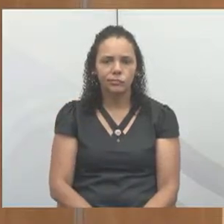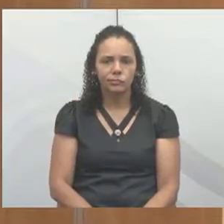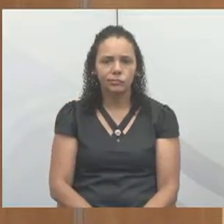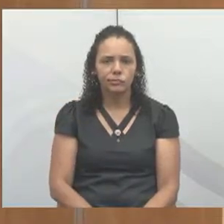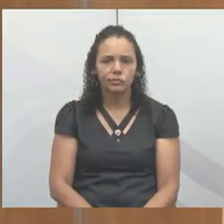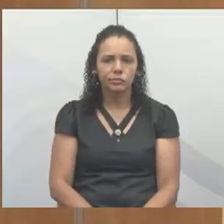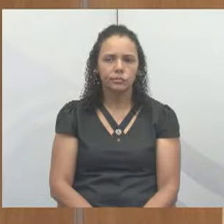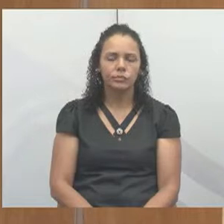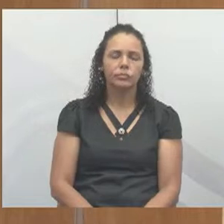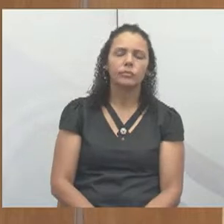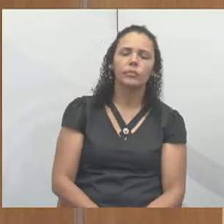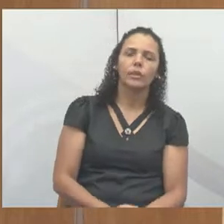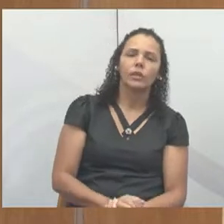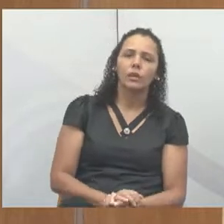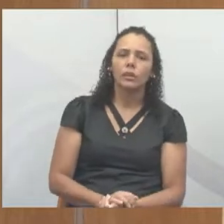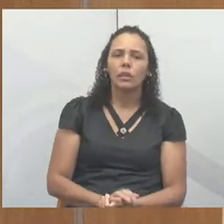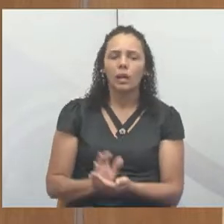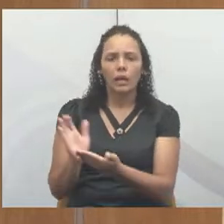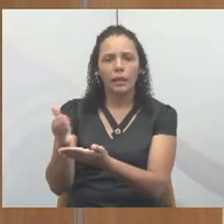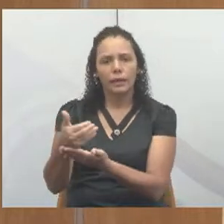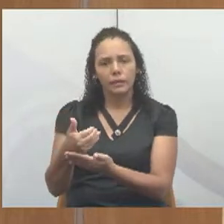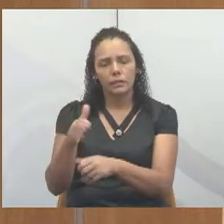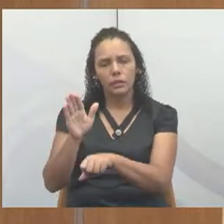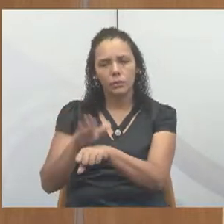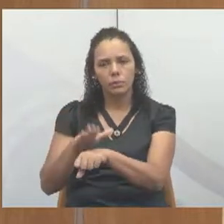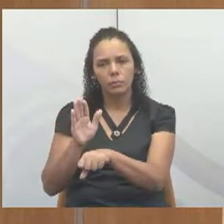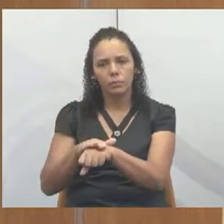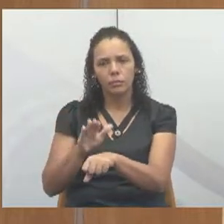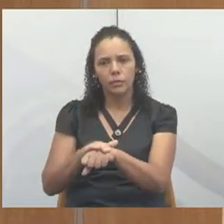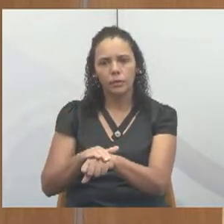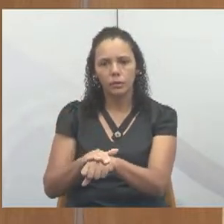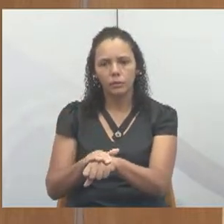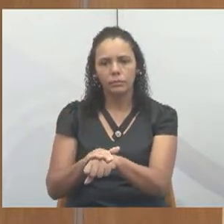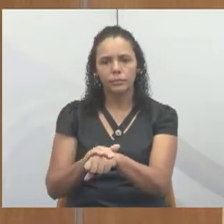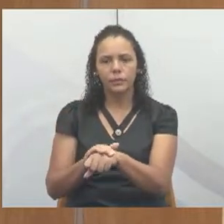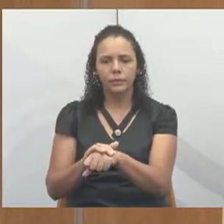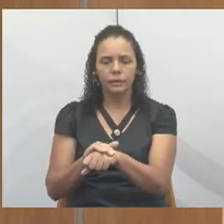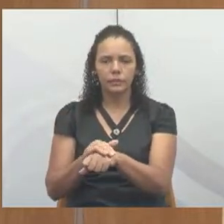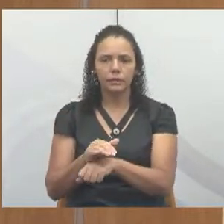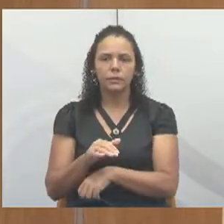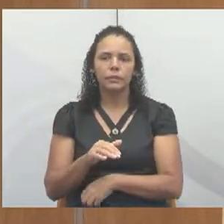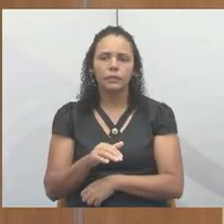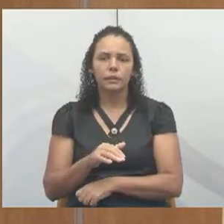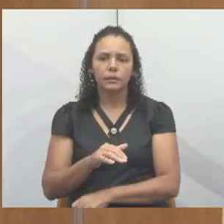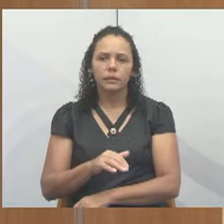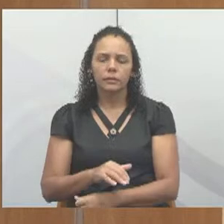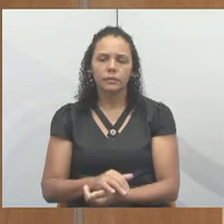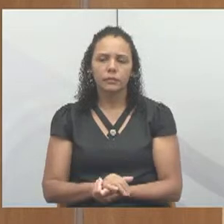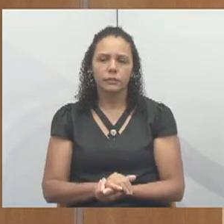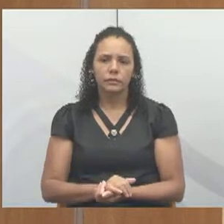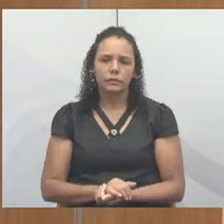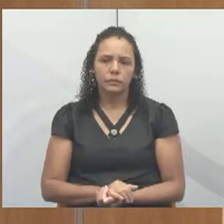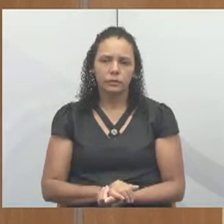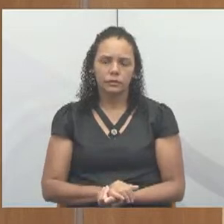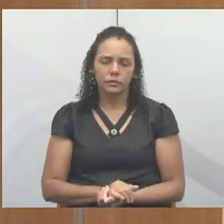a fonte de receita dele. A fonte de receita do SAI